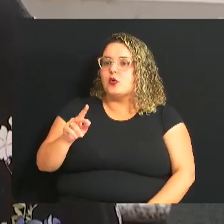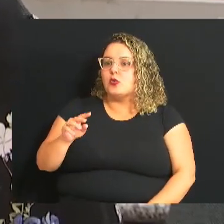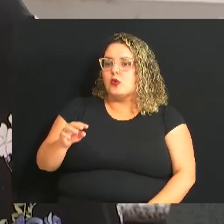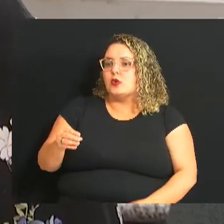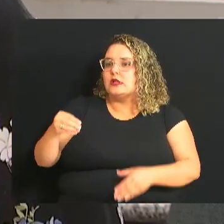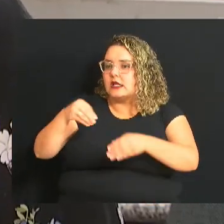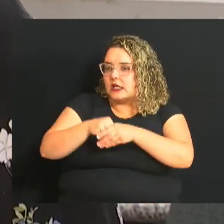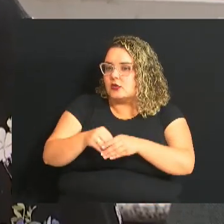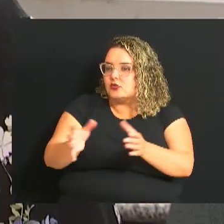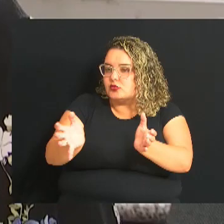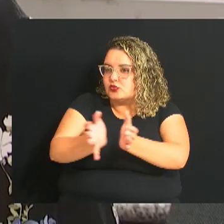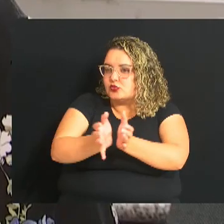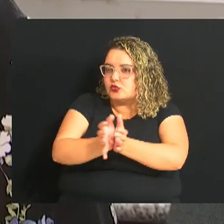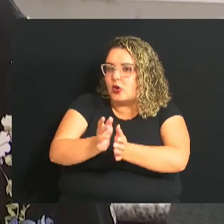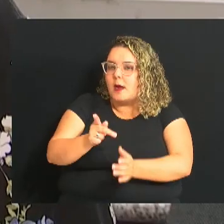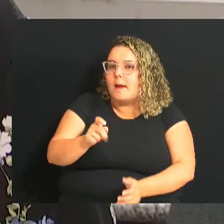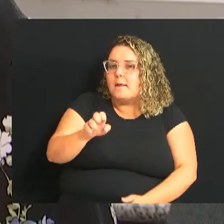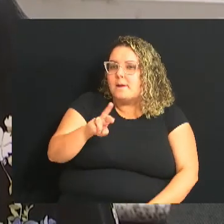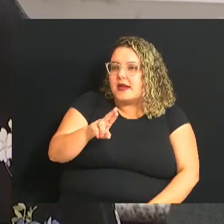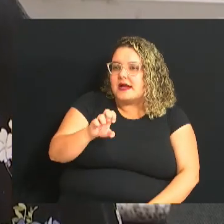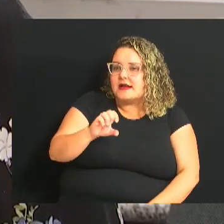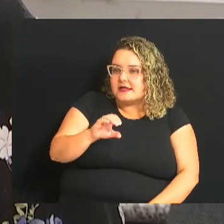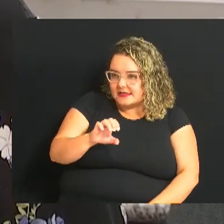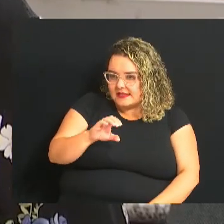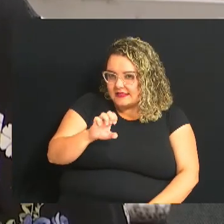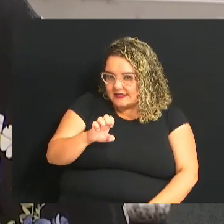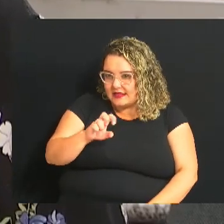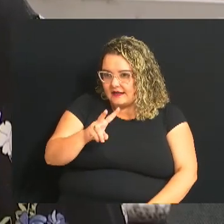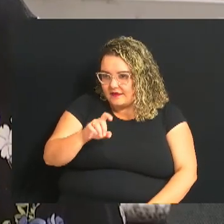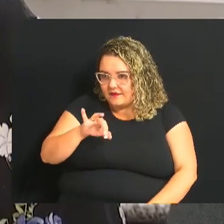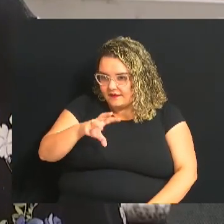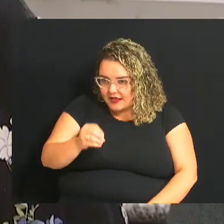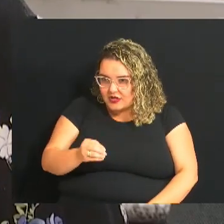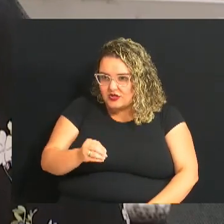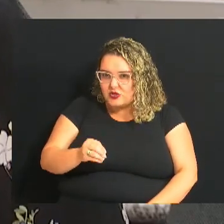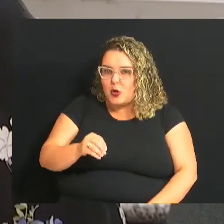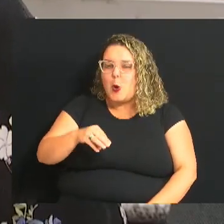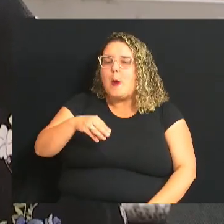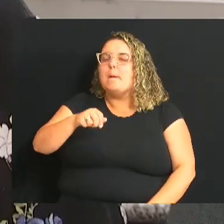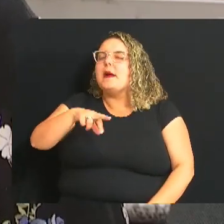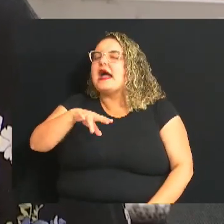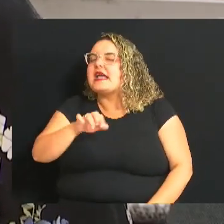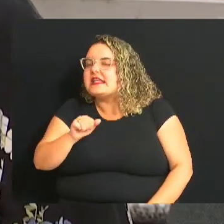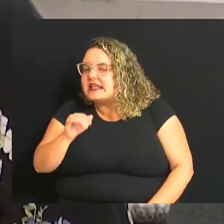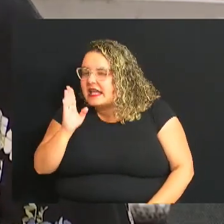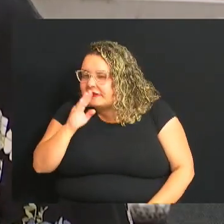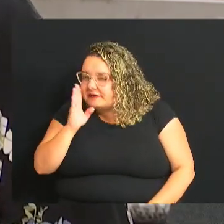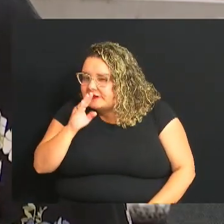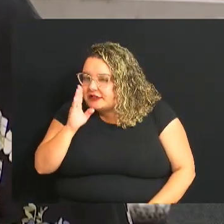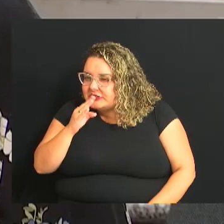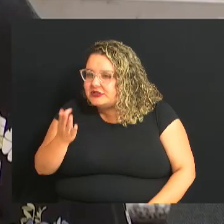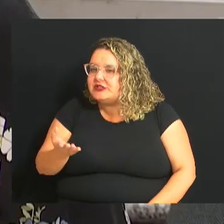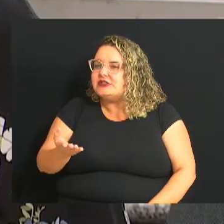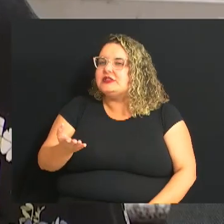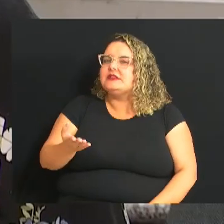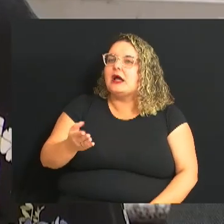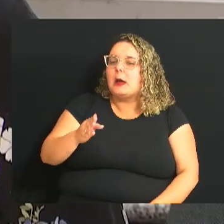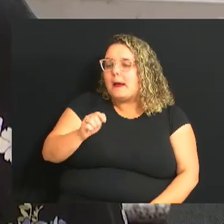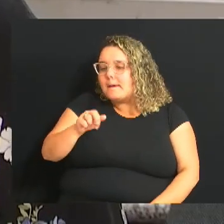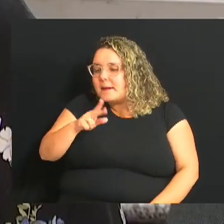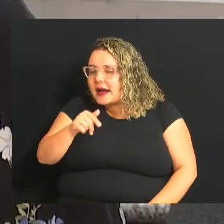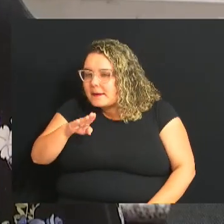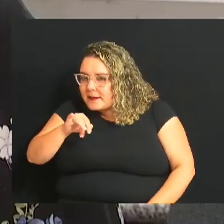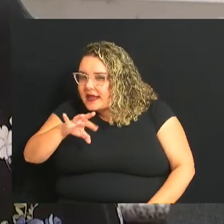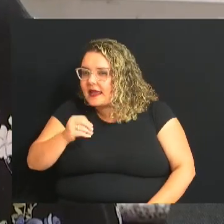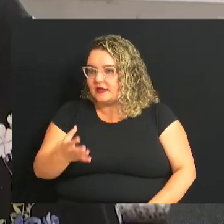grupo dos percevejos, da Maria Fedida, do barbeiro, tá dentro de todo esse grupo. Então, é uma família à parte, né, uma